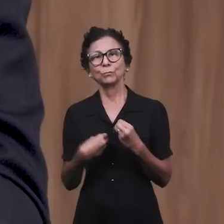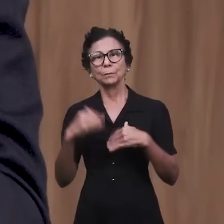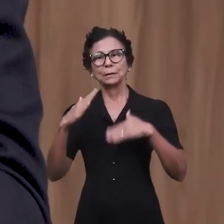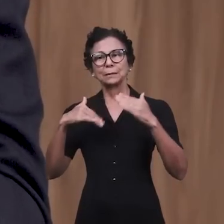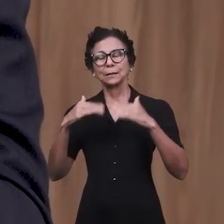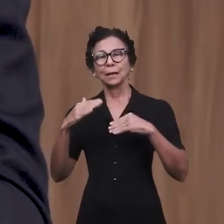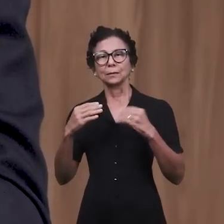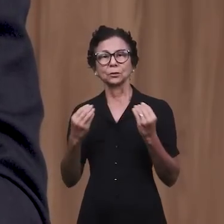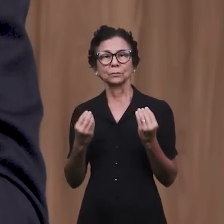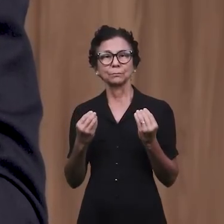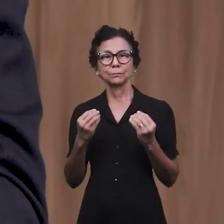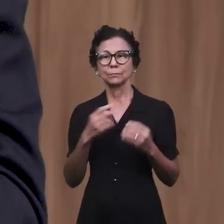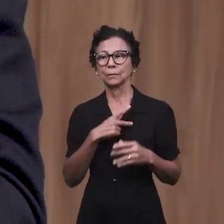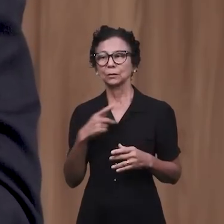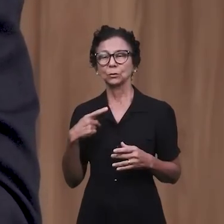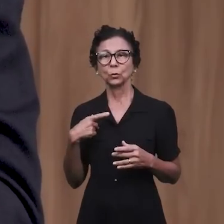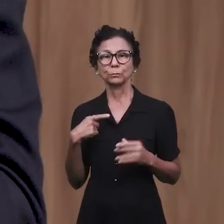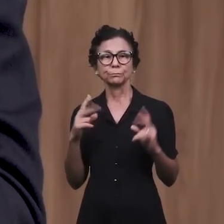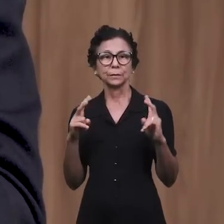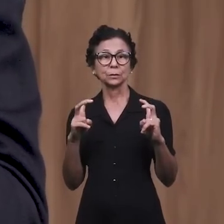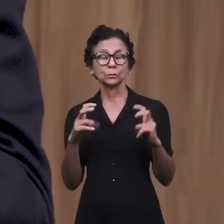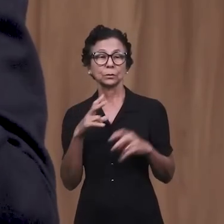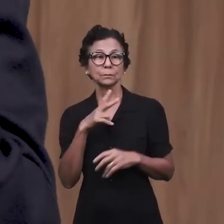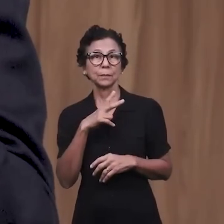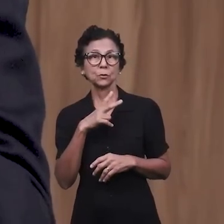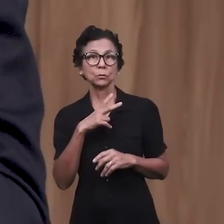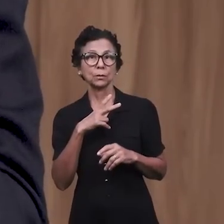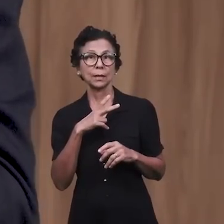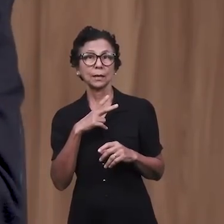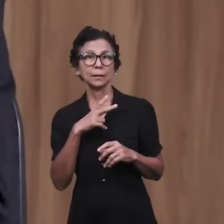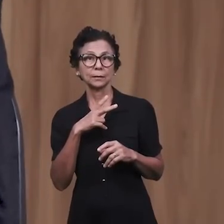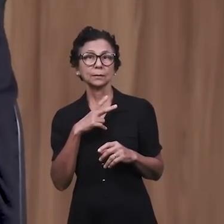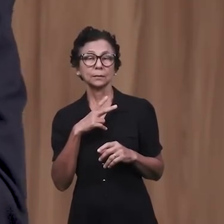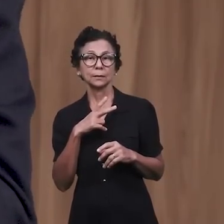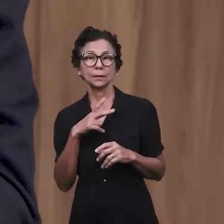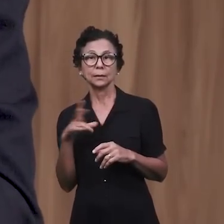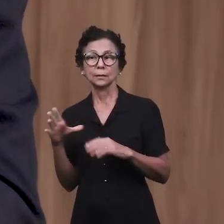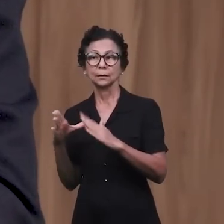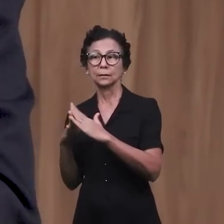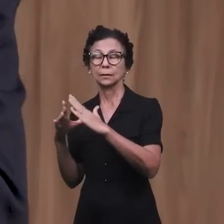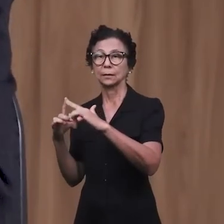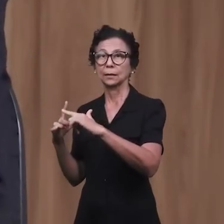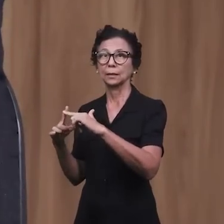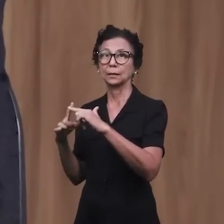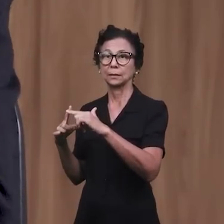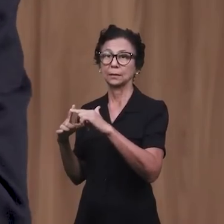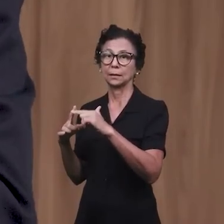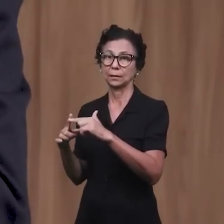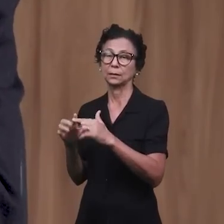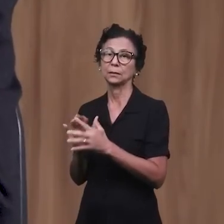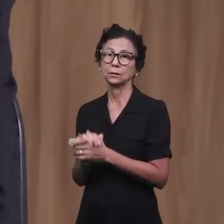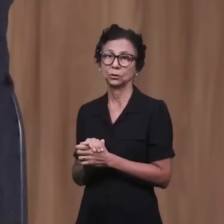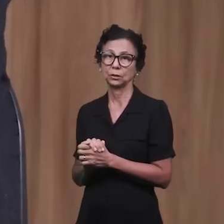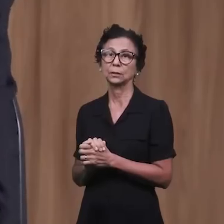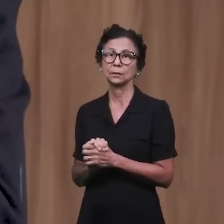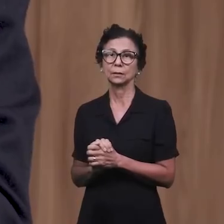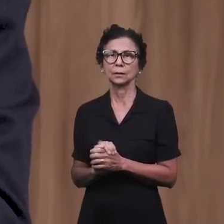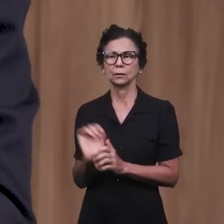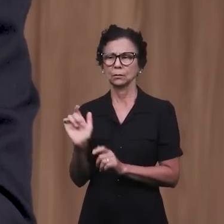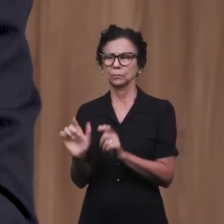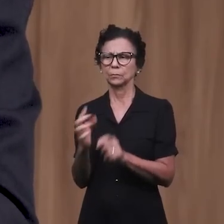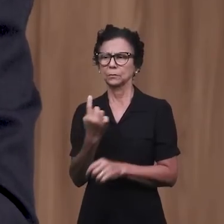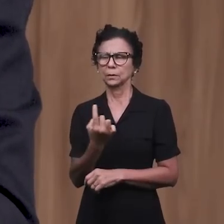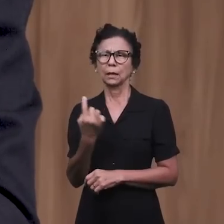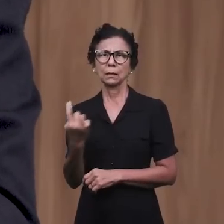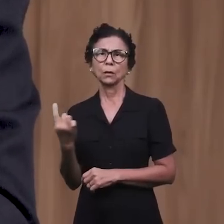assuntos particulares da igreja num todo, como também da igreja como membros, ou seja, membros individualmente